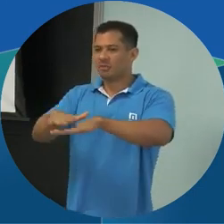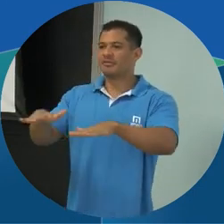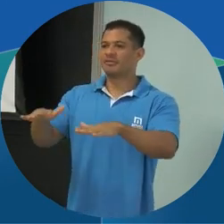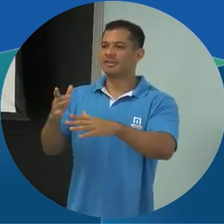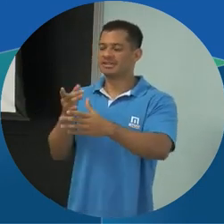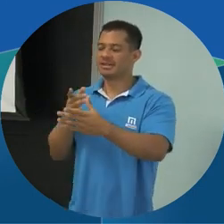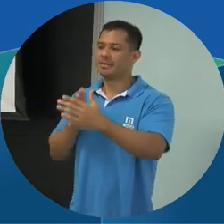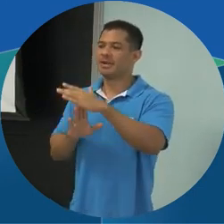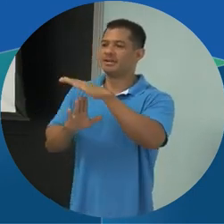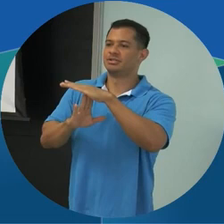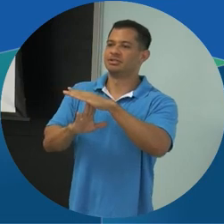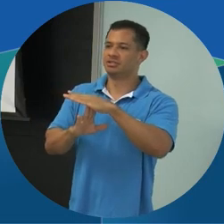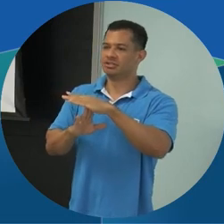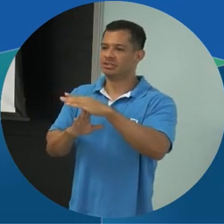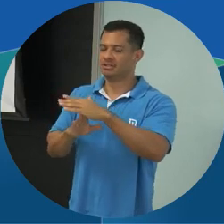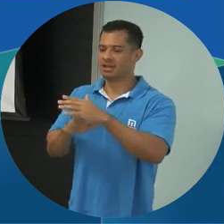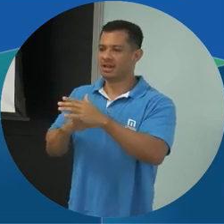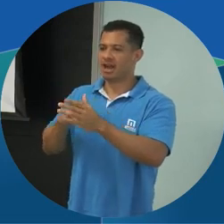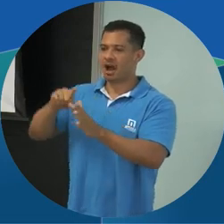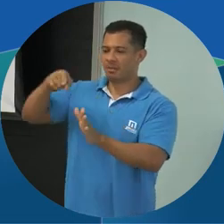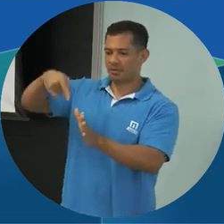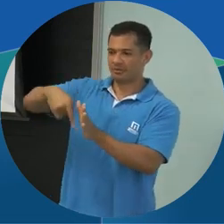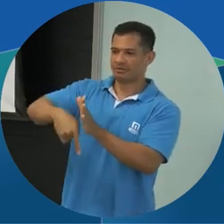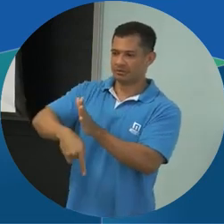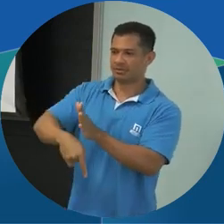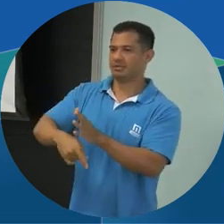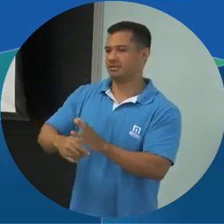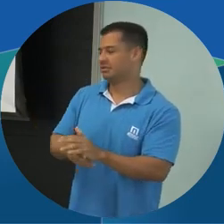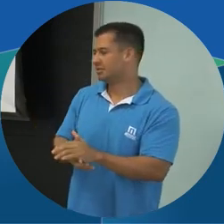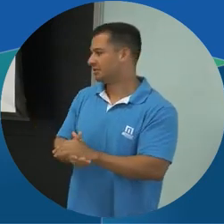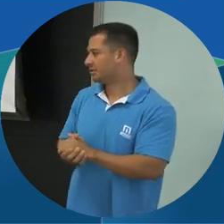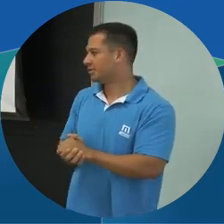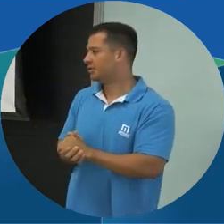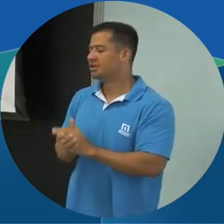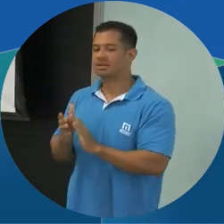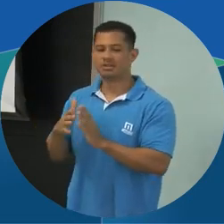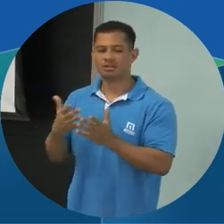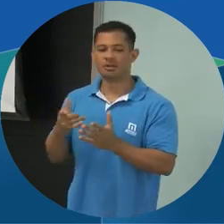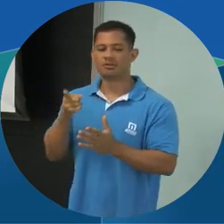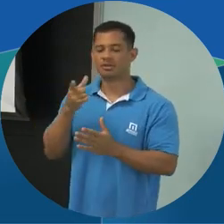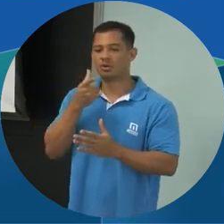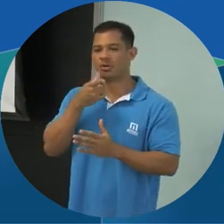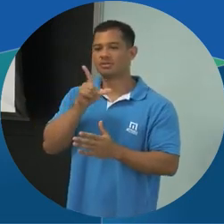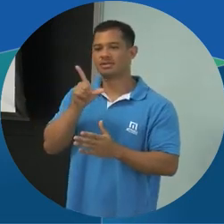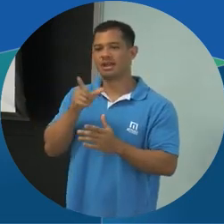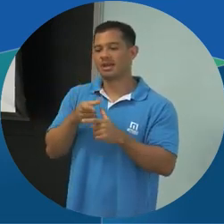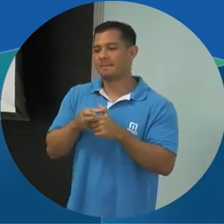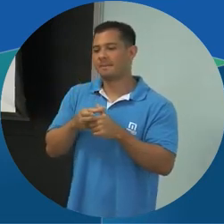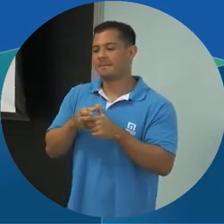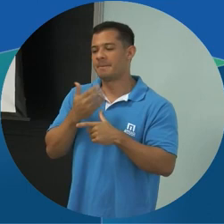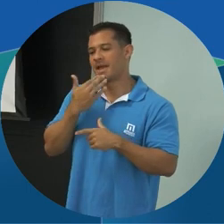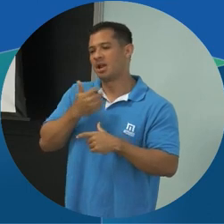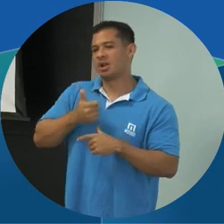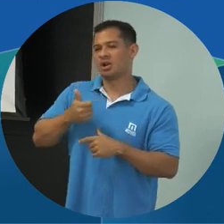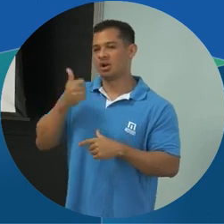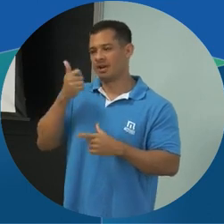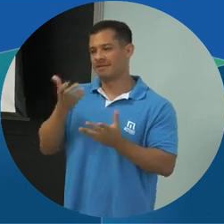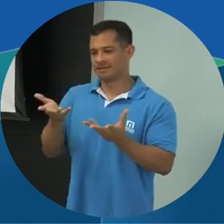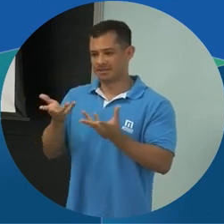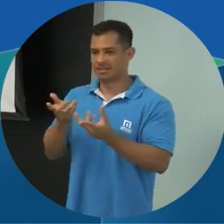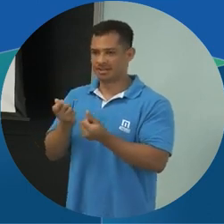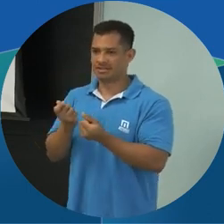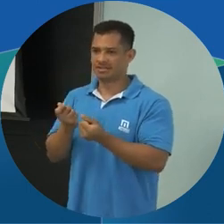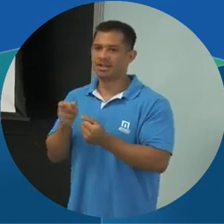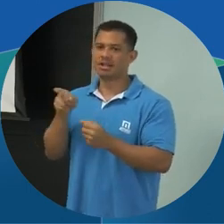atingir determinada profundidade. Então, você consegue uma maior eficiência desse